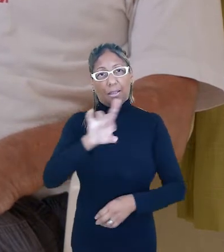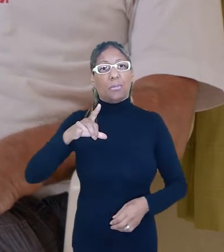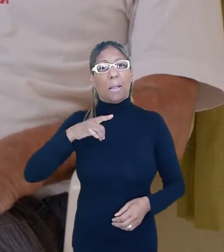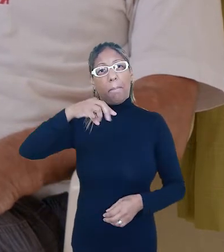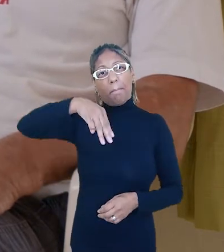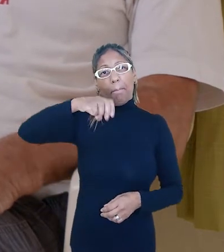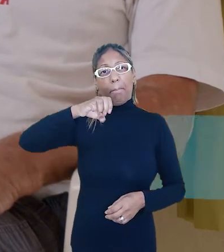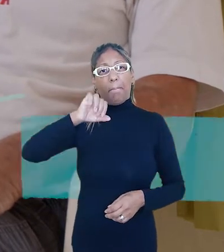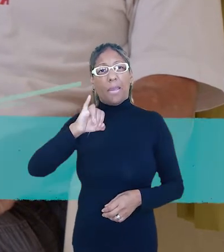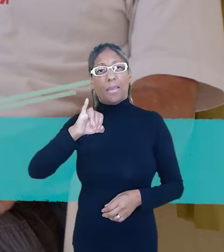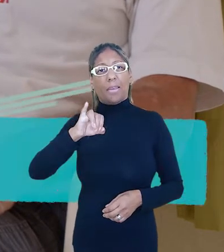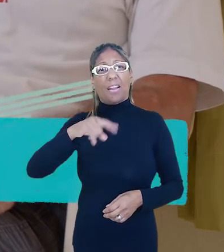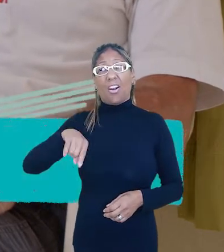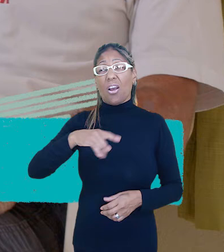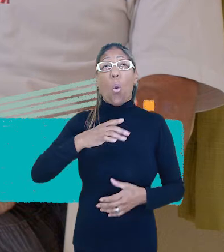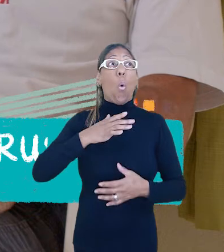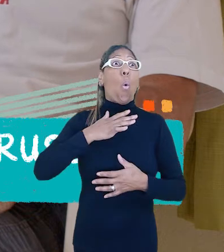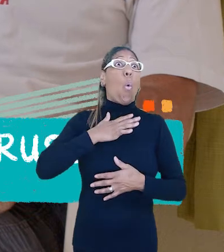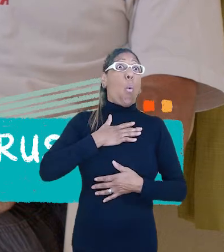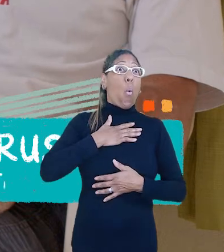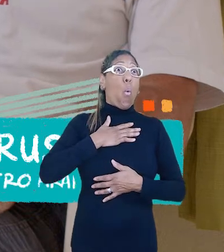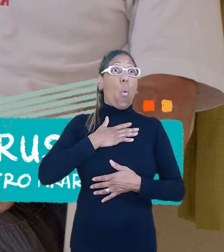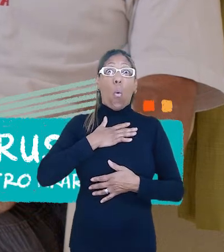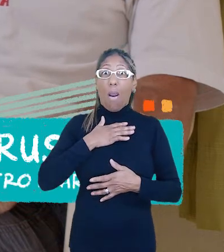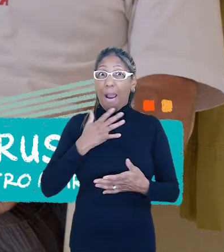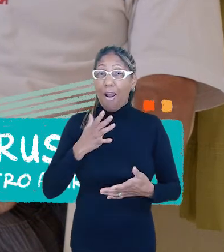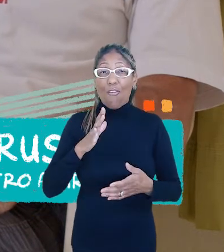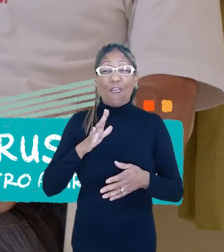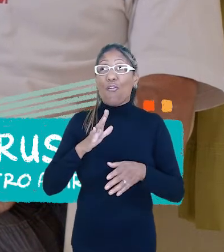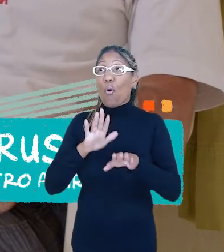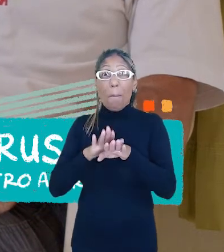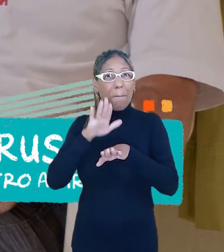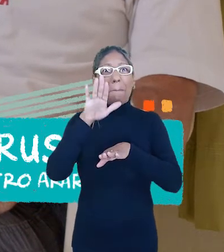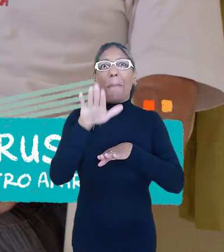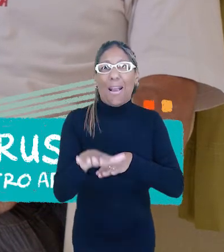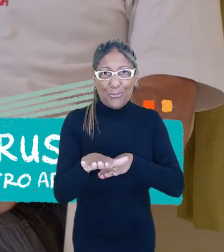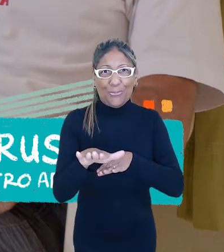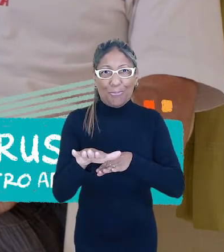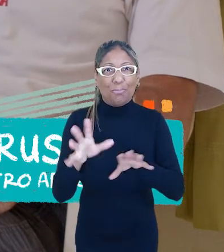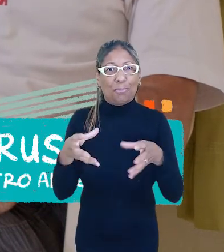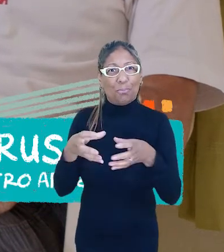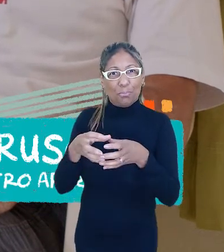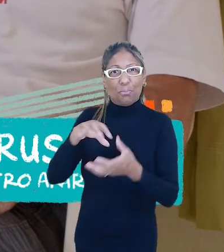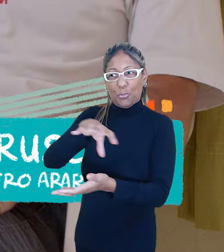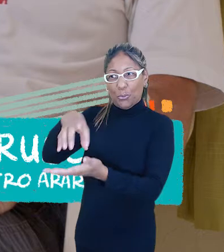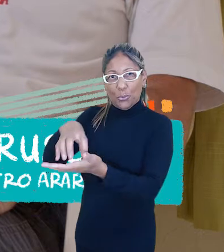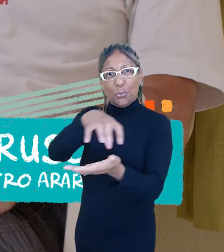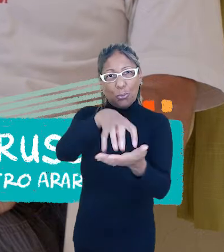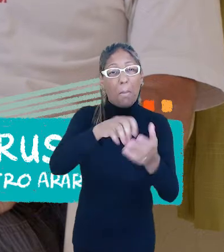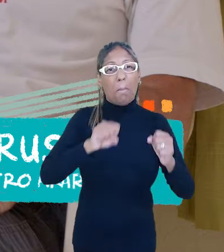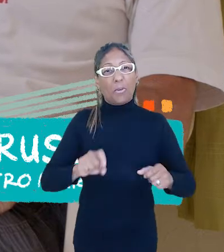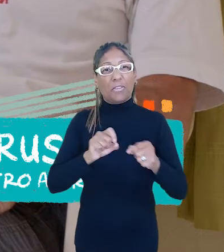tivemos MEI. Para nós foi extremamente relevante, foi um passo gigante para o nosso grupo. Porque agora a gente pode